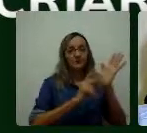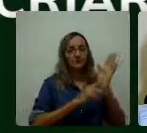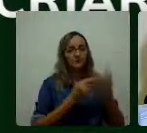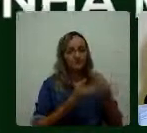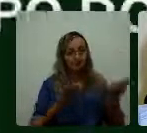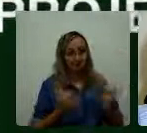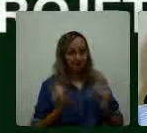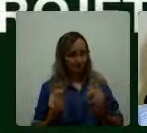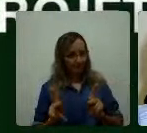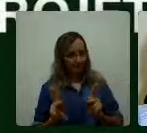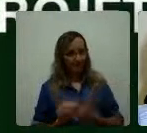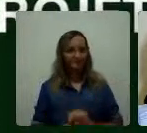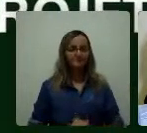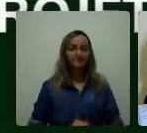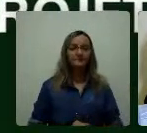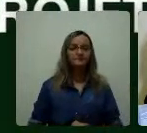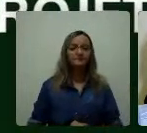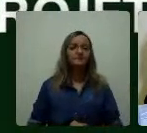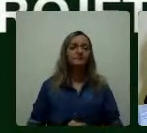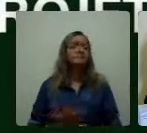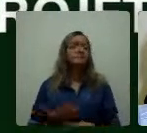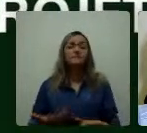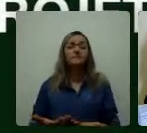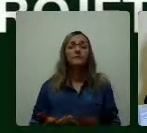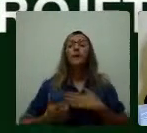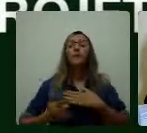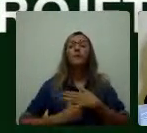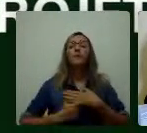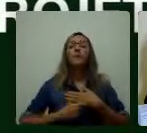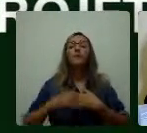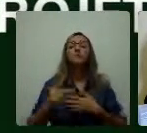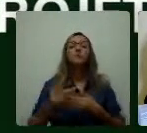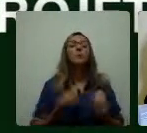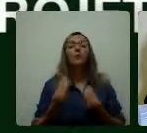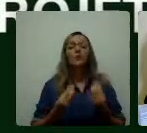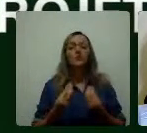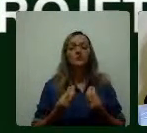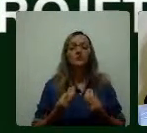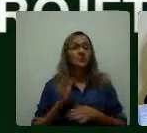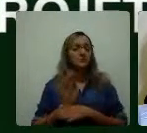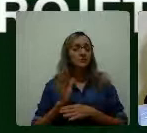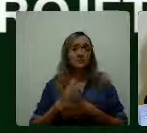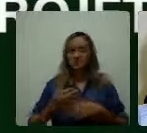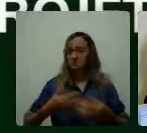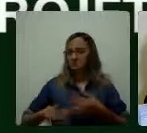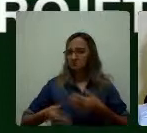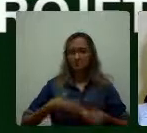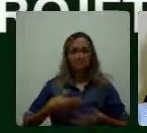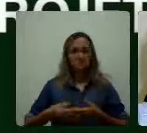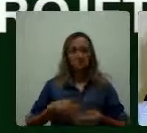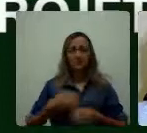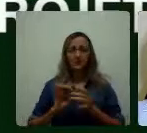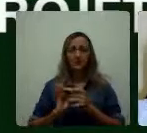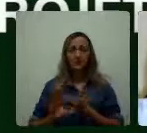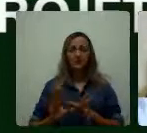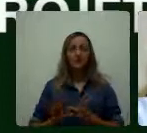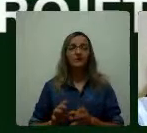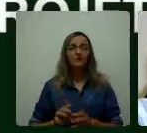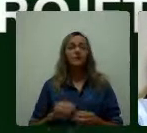Então, esse é o recado. E como serão as atividades, né, ao longo da maratona? Eu já mostrei ali para vocês um pouco